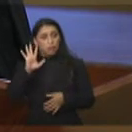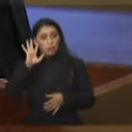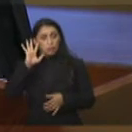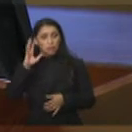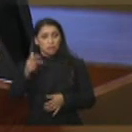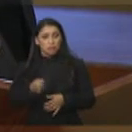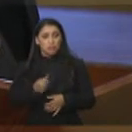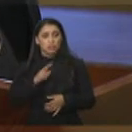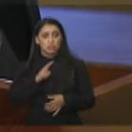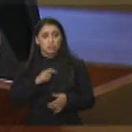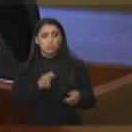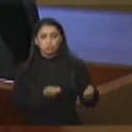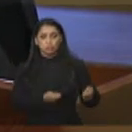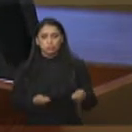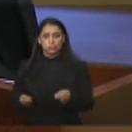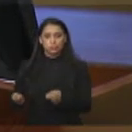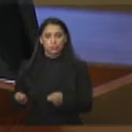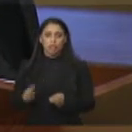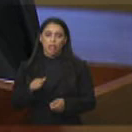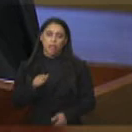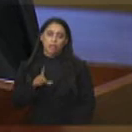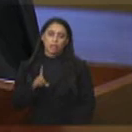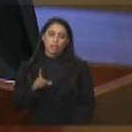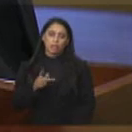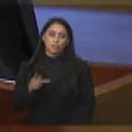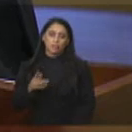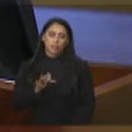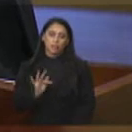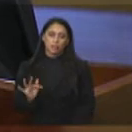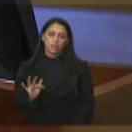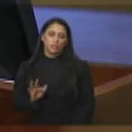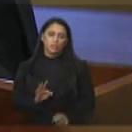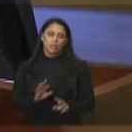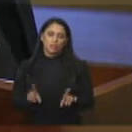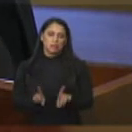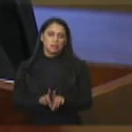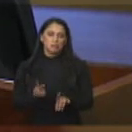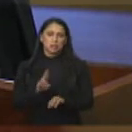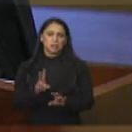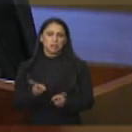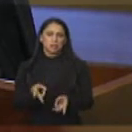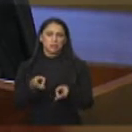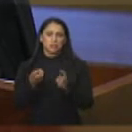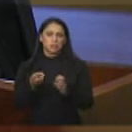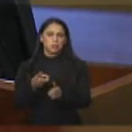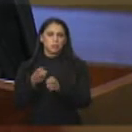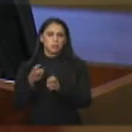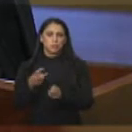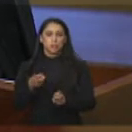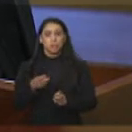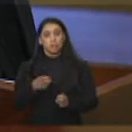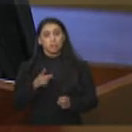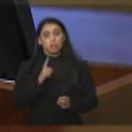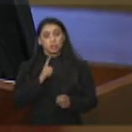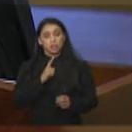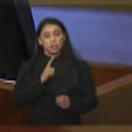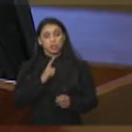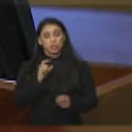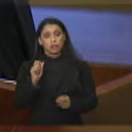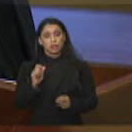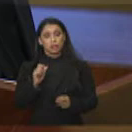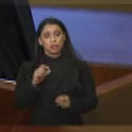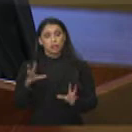ao conhecimento da ADPF. Também não vislumbro a não observância do requisito